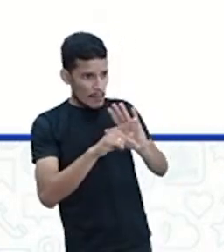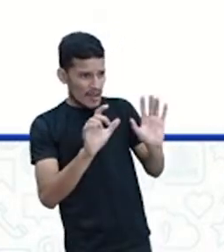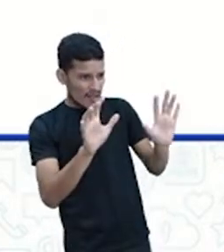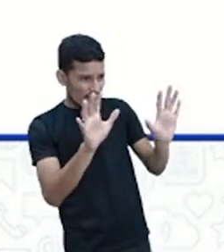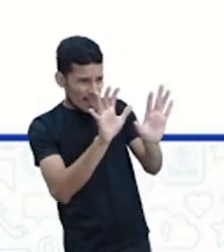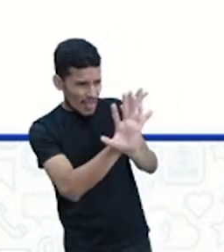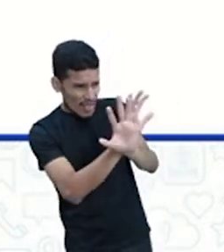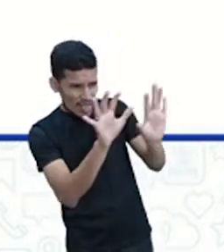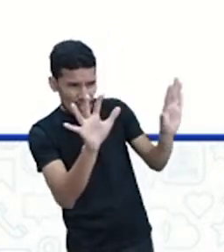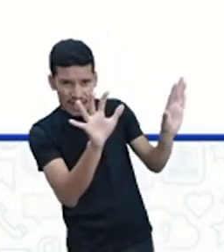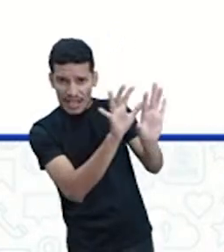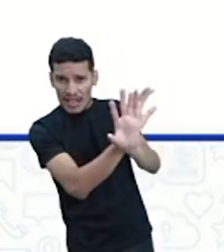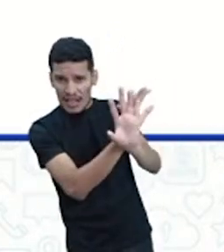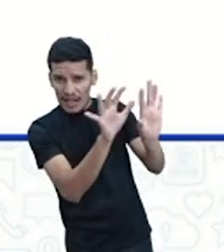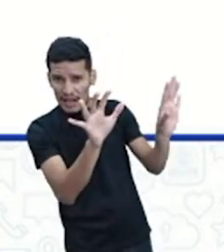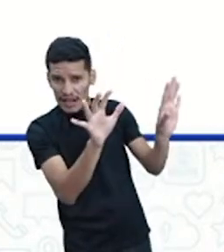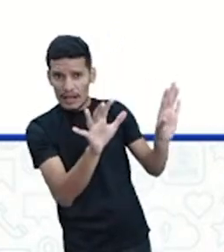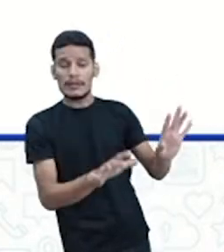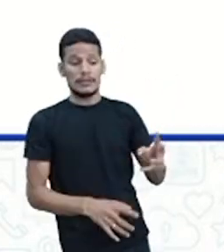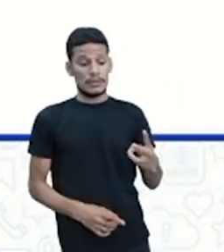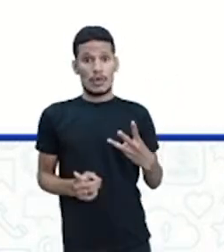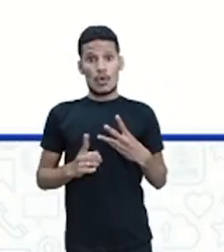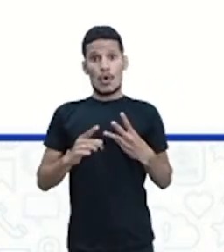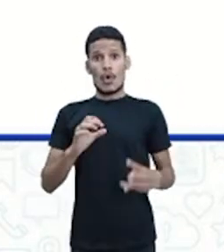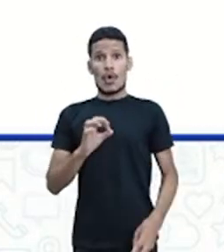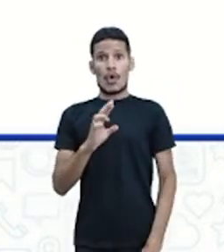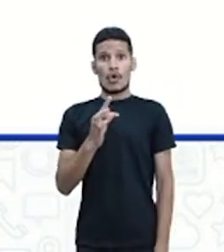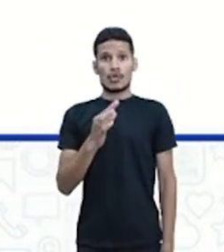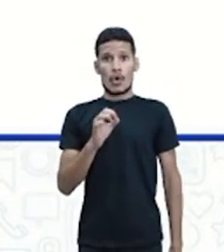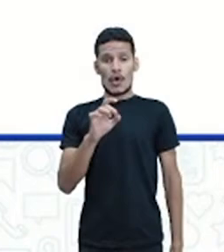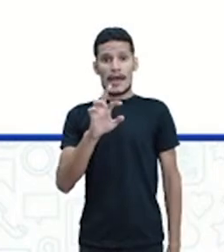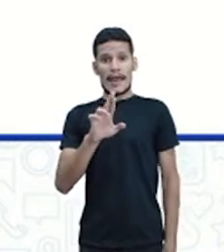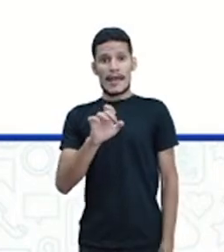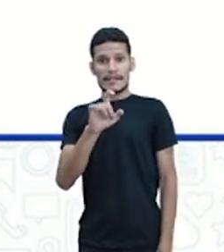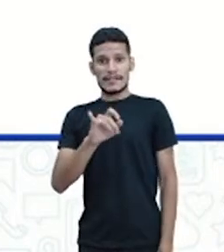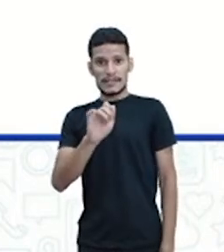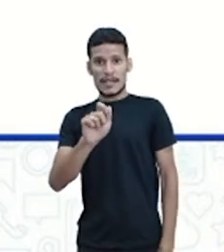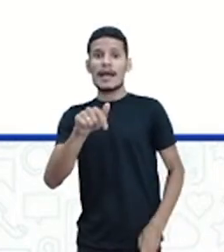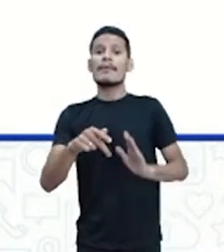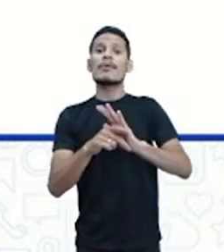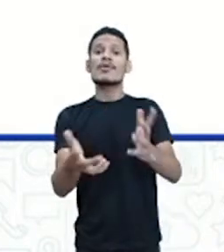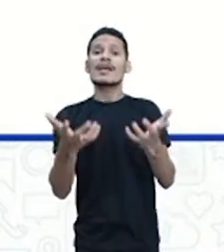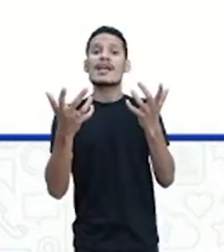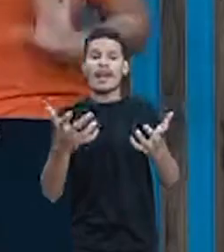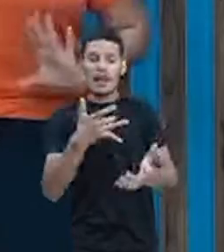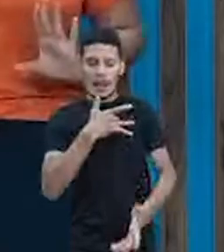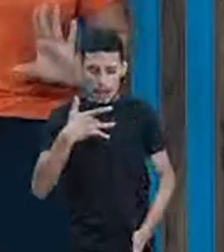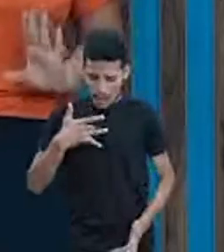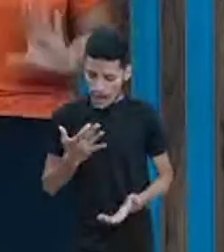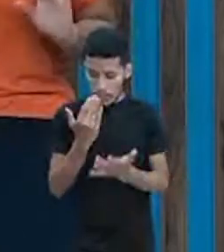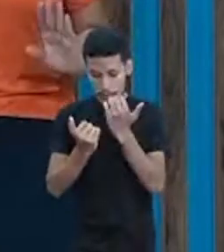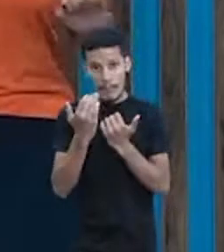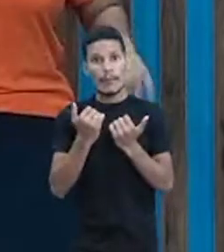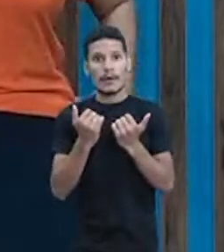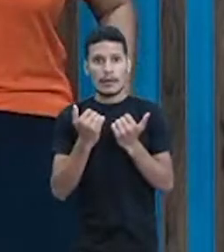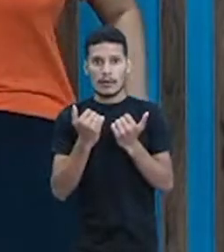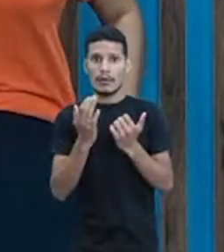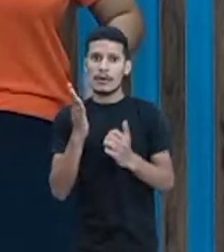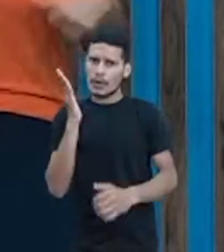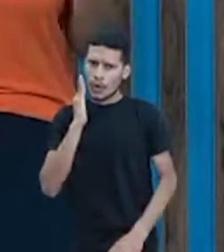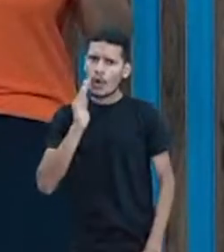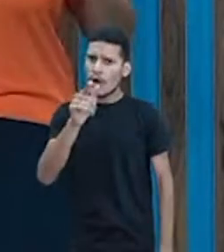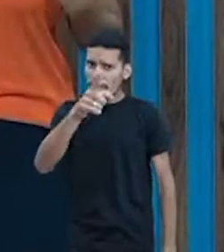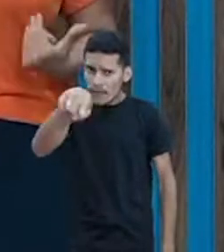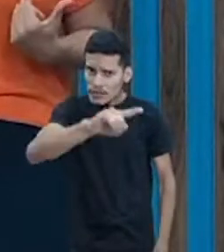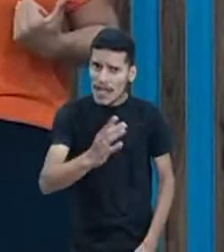distorcido. E a gente tem a ortorexia, que é uma obsessão por alimentação saudável. Reparem, ortorexia não é você